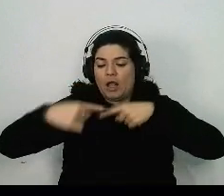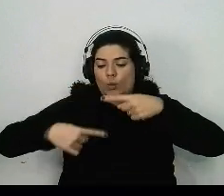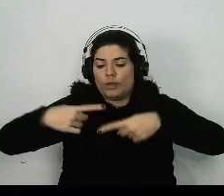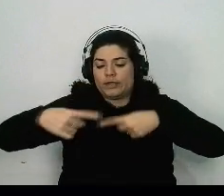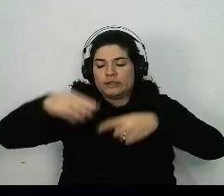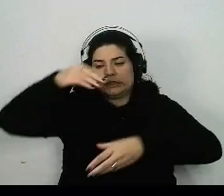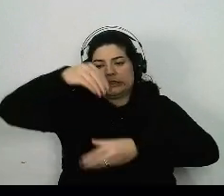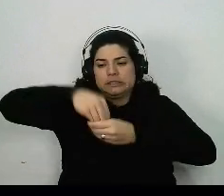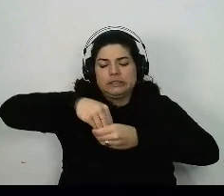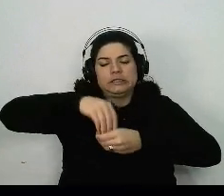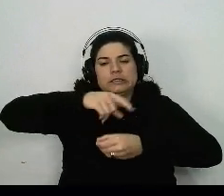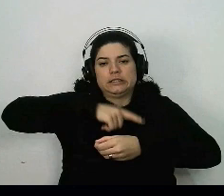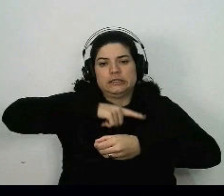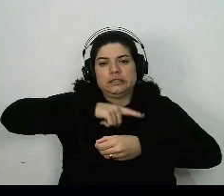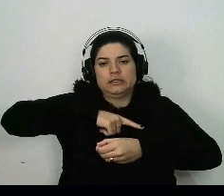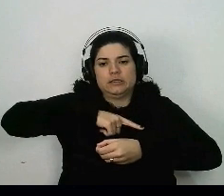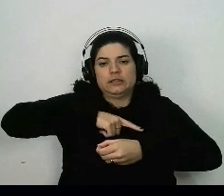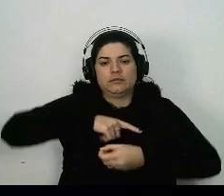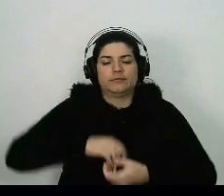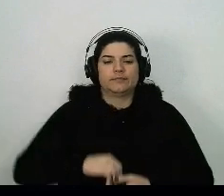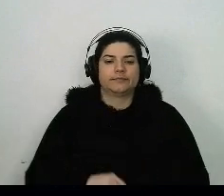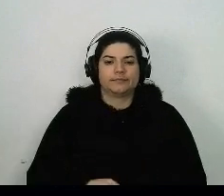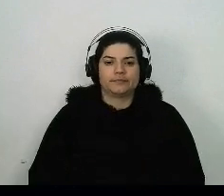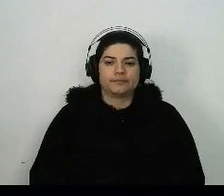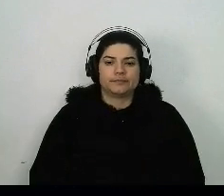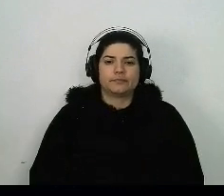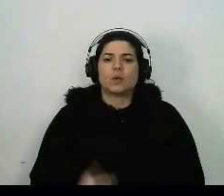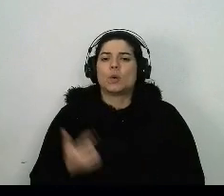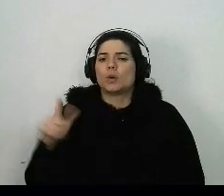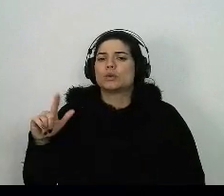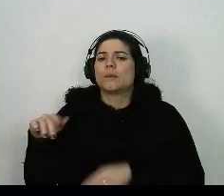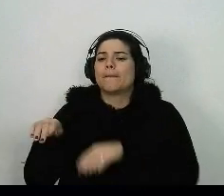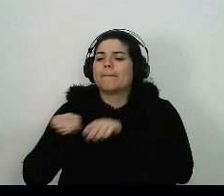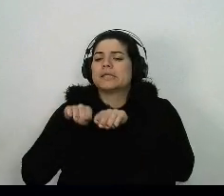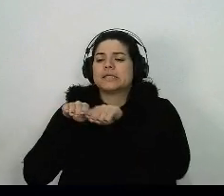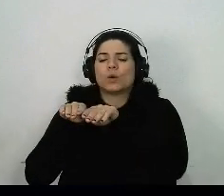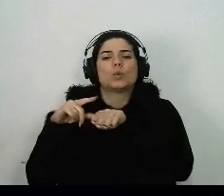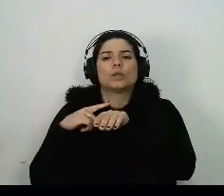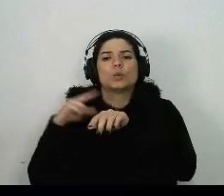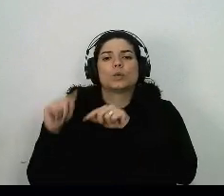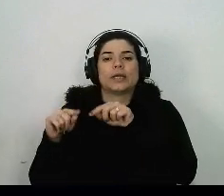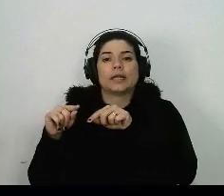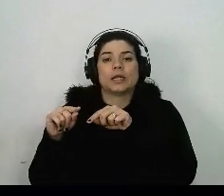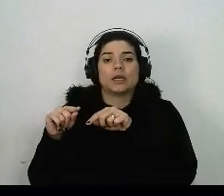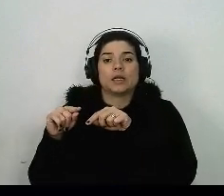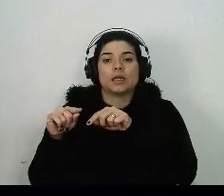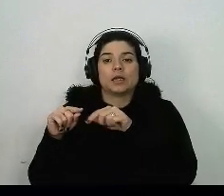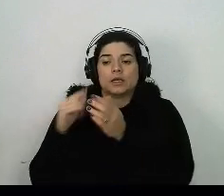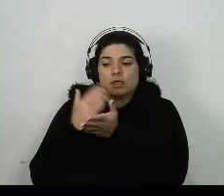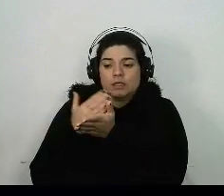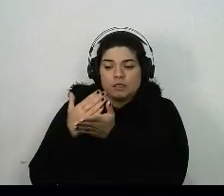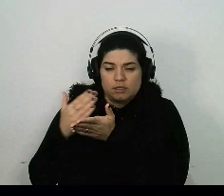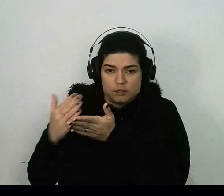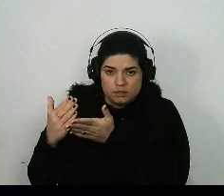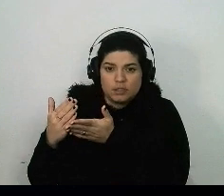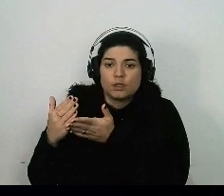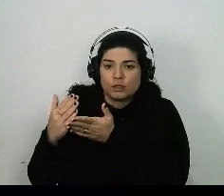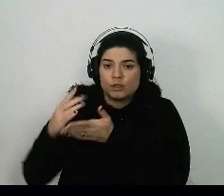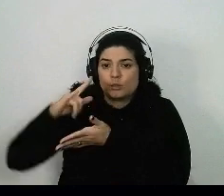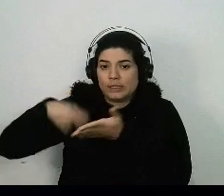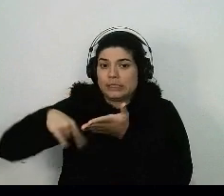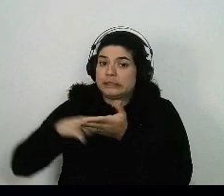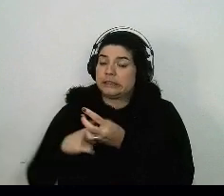array. E no padrão de versão de documento, eu já tenho, por exemplo, 3